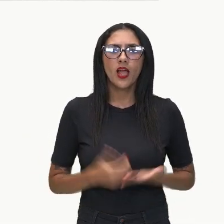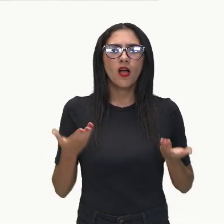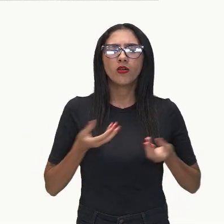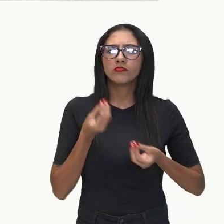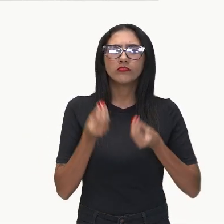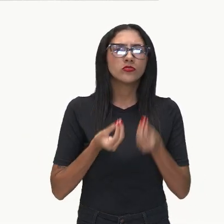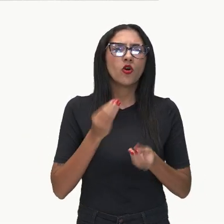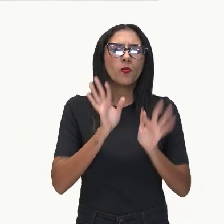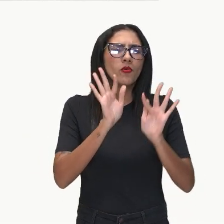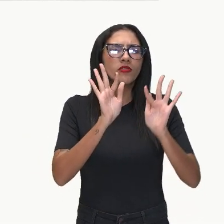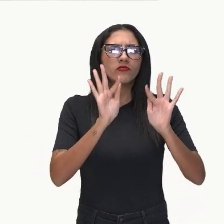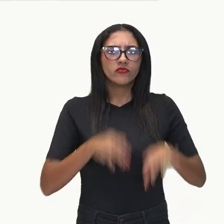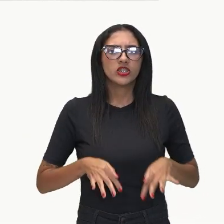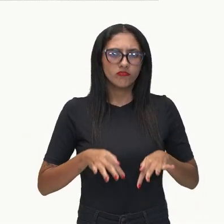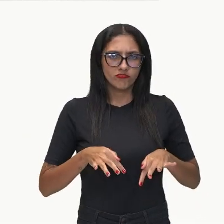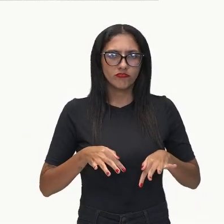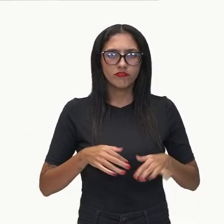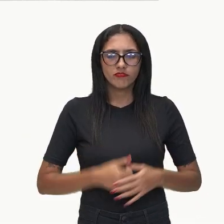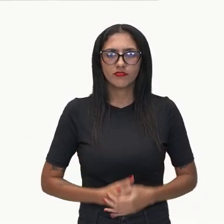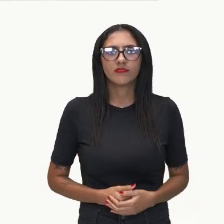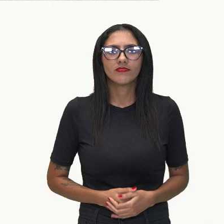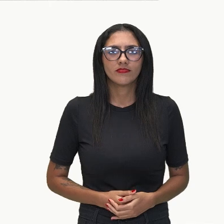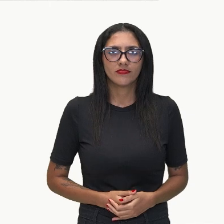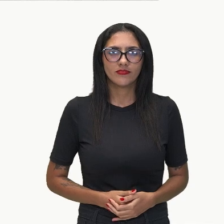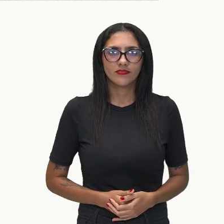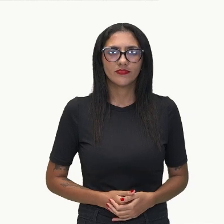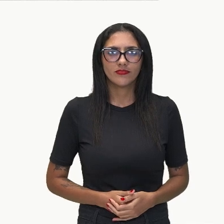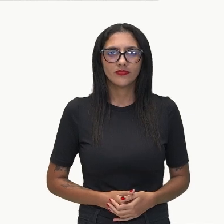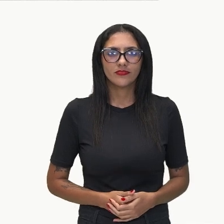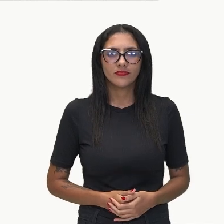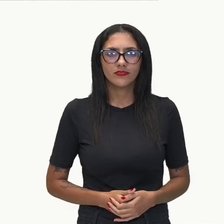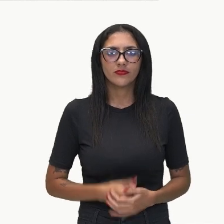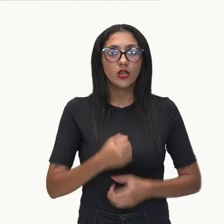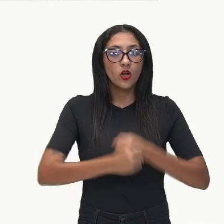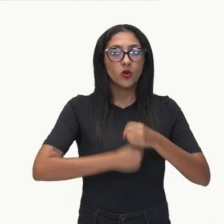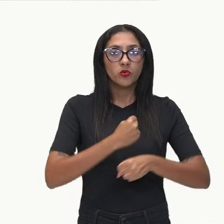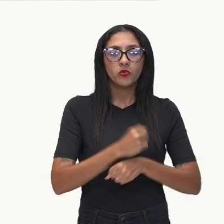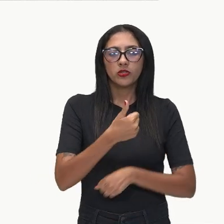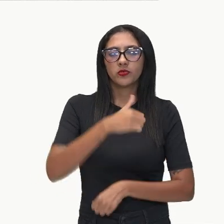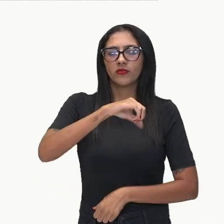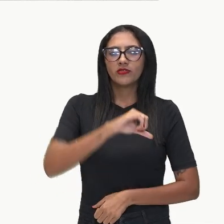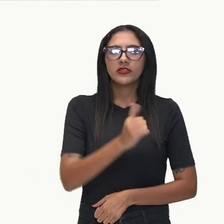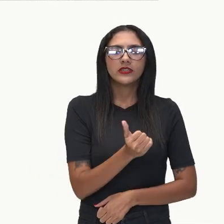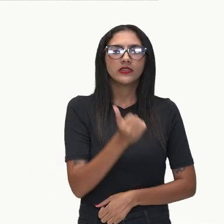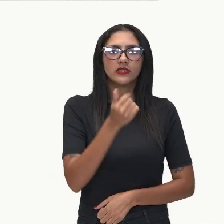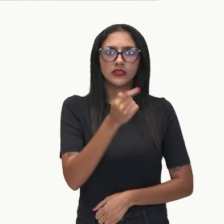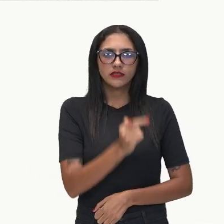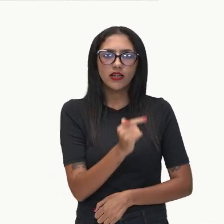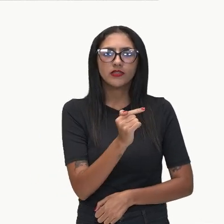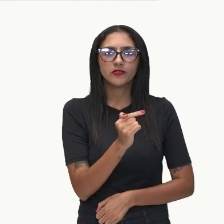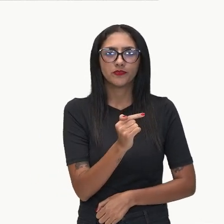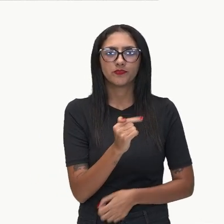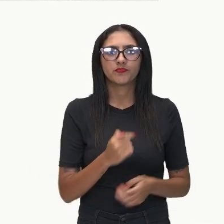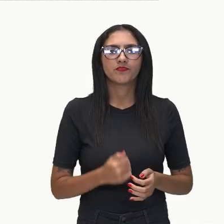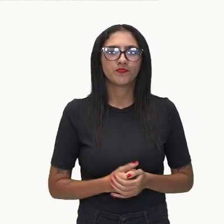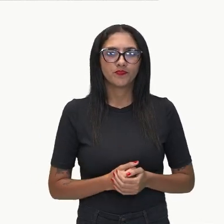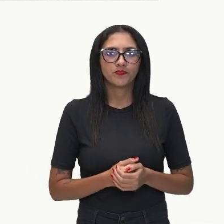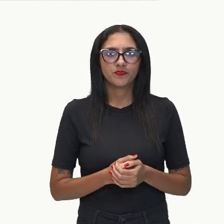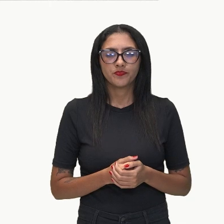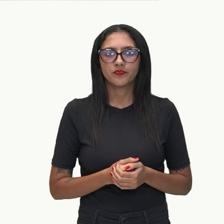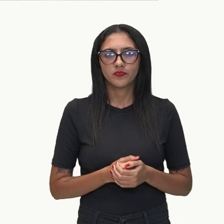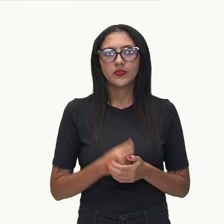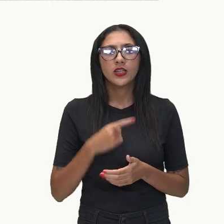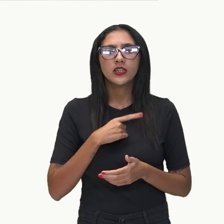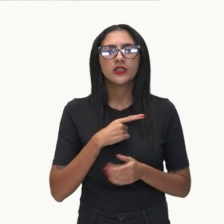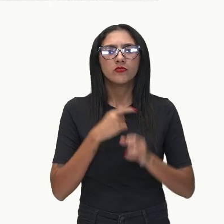fim desse conflito, tá? Então, lá em 1917, nós tivemos a